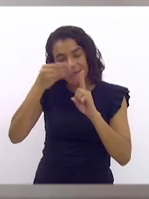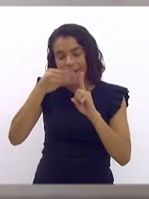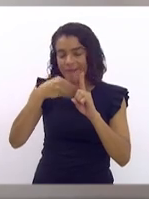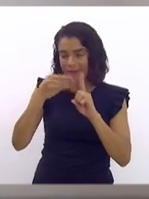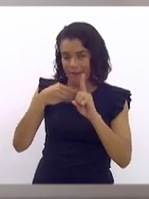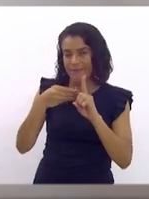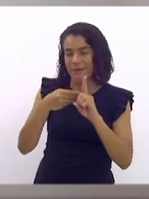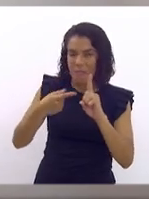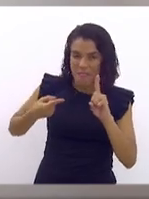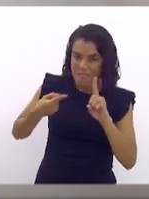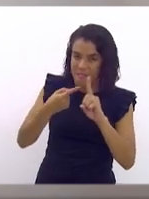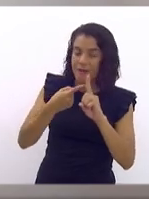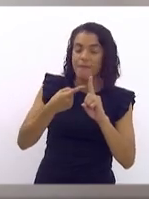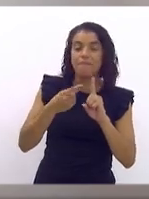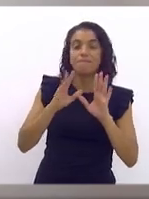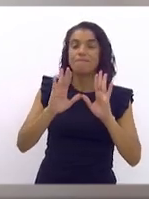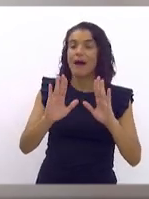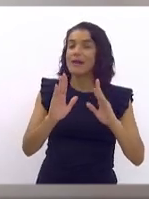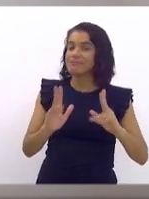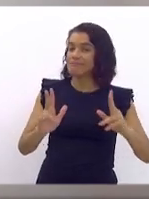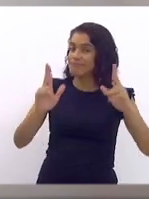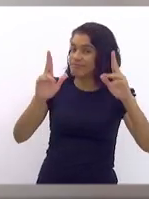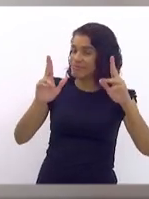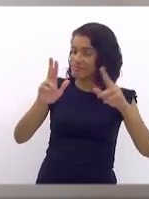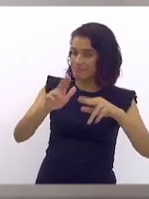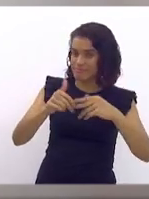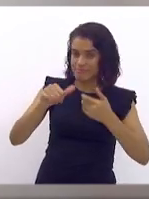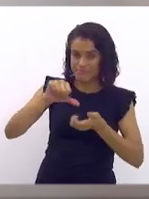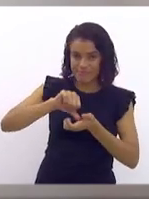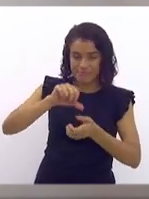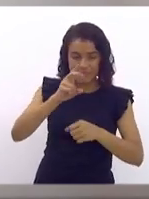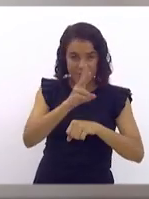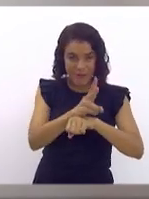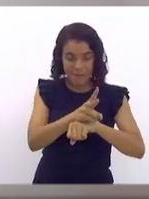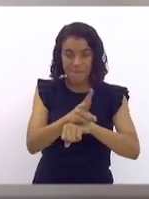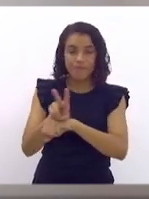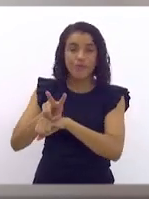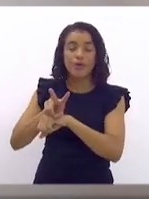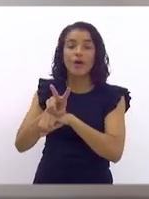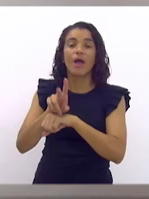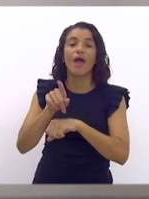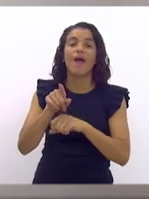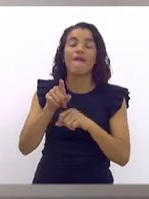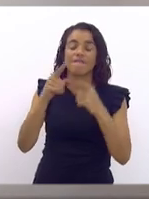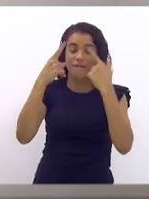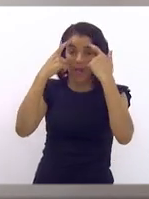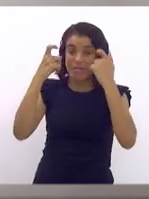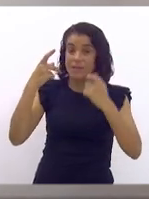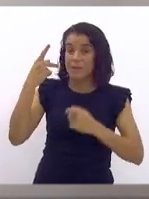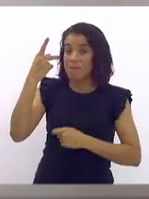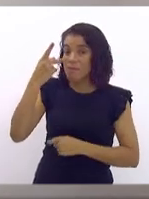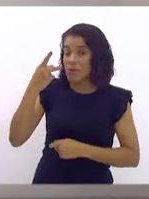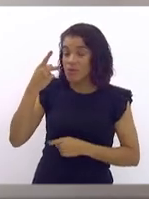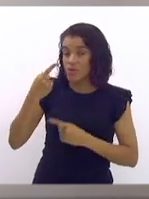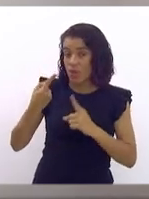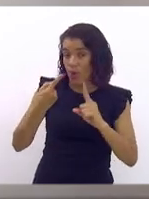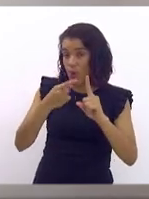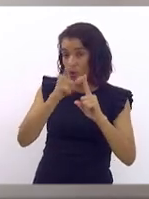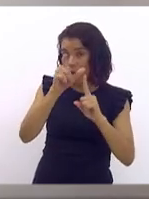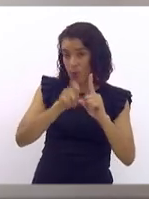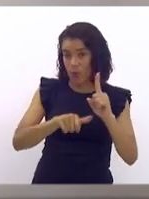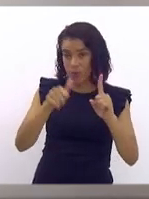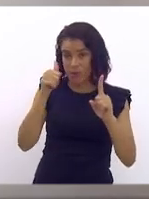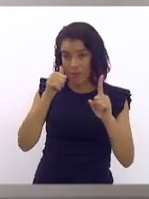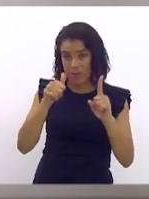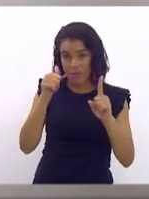Mas o recorte que a gente faz por meio do Observatório é o de violência política contra a mulher, porque a gente tenta, e